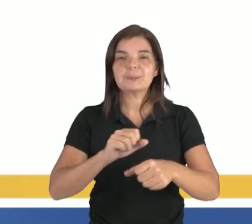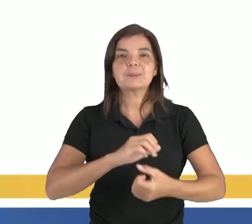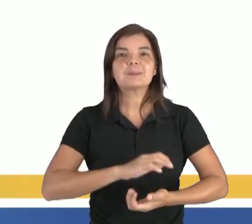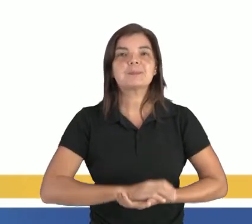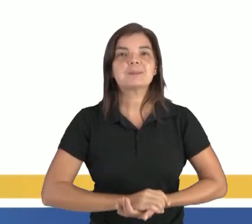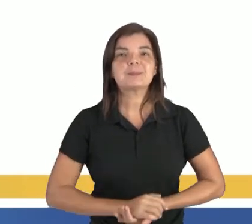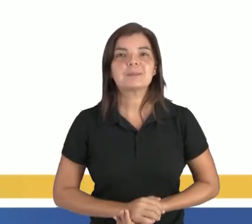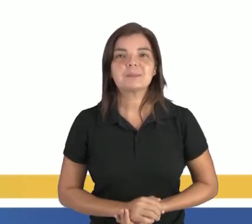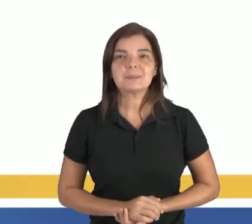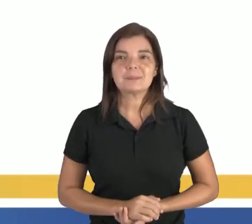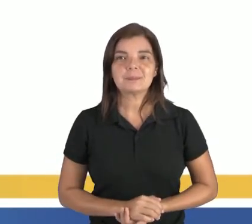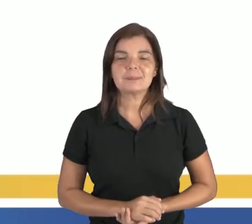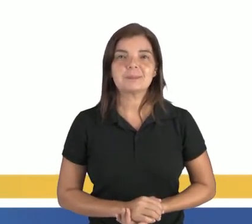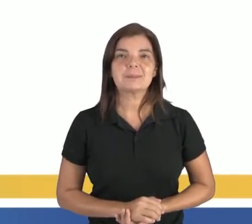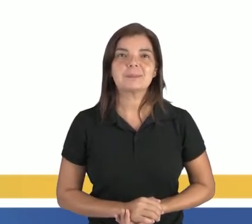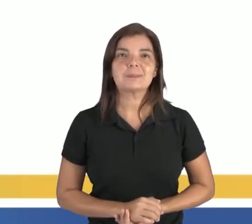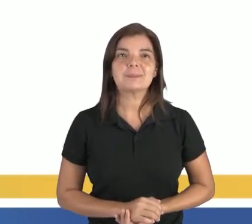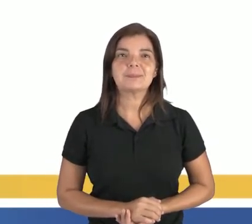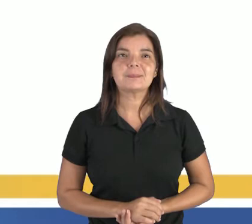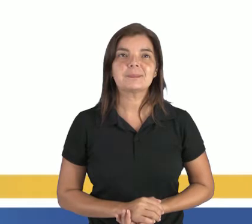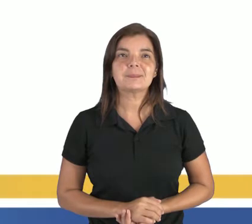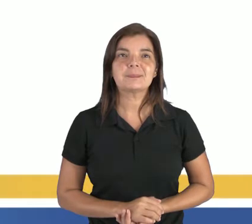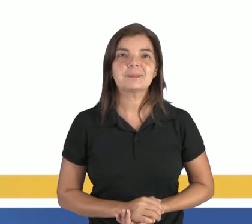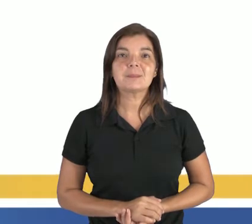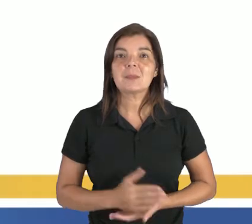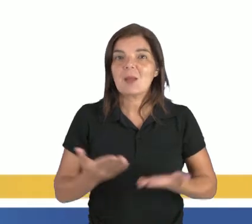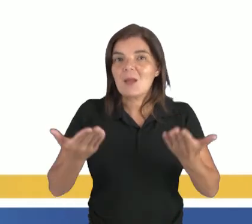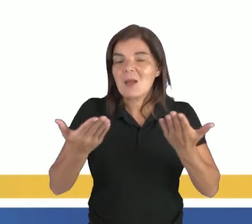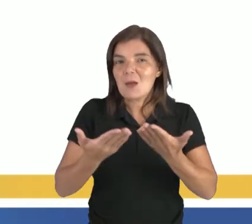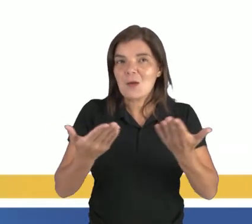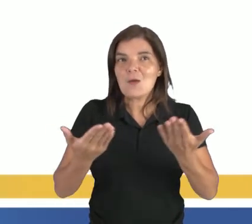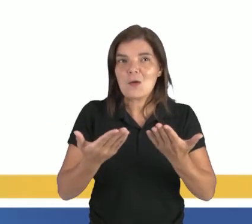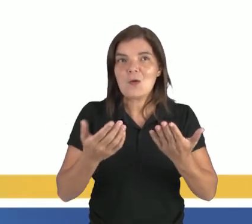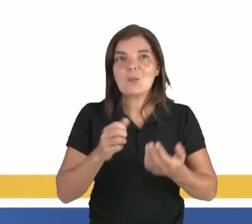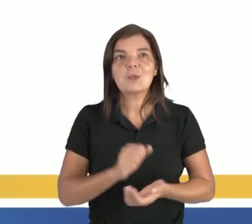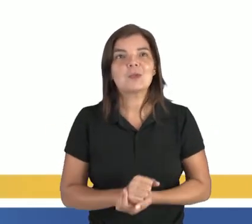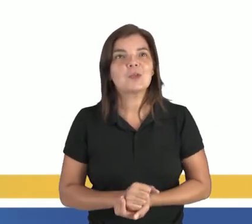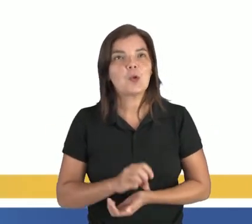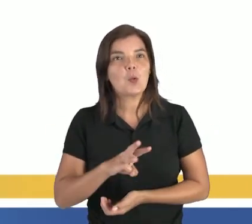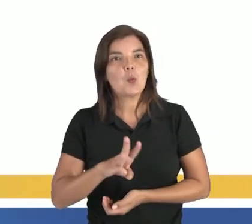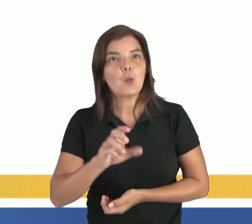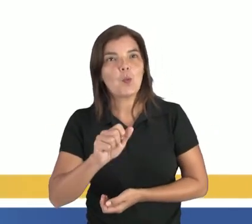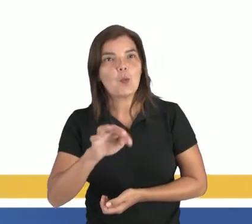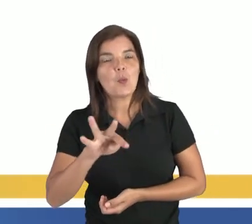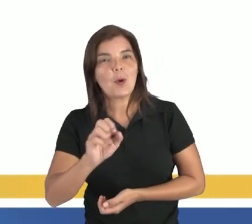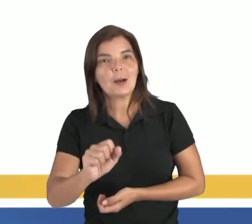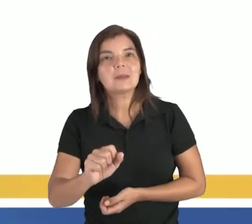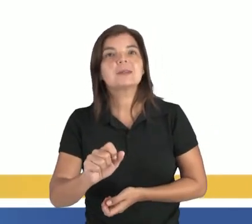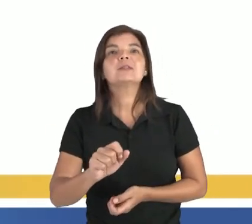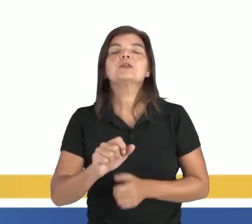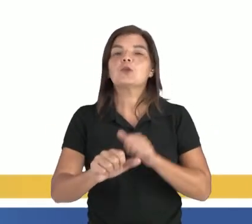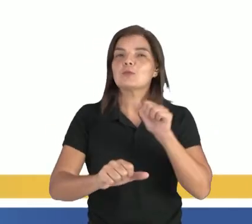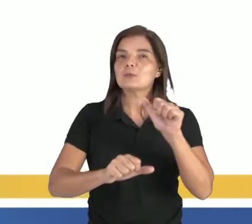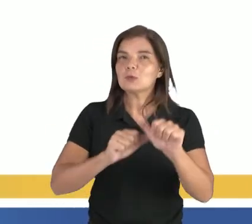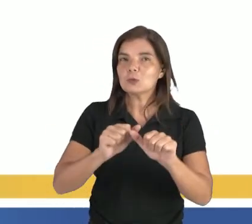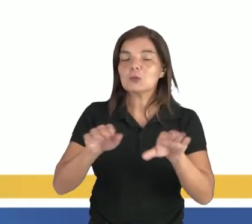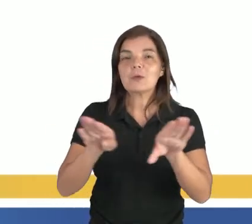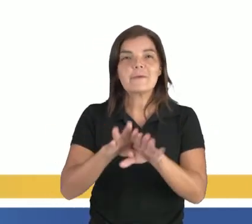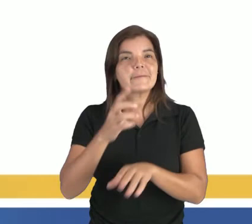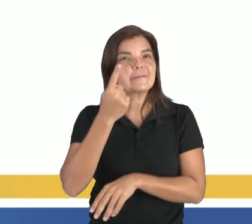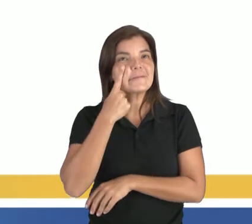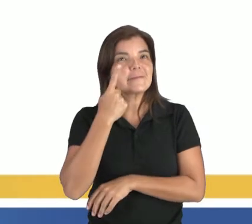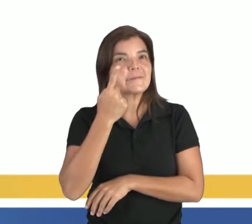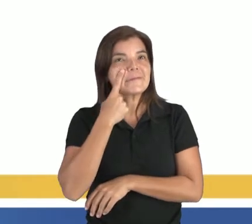para conseguir uma ótima graduação. Agora, o enough voltou a ser suficiente. Então,